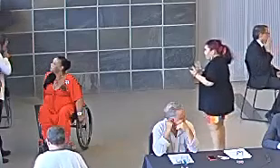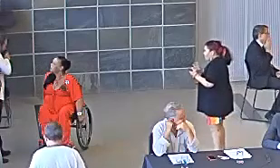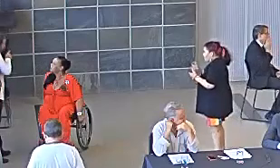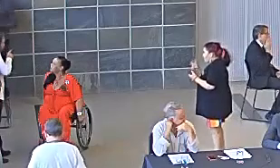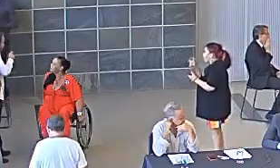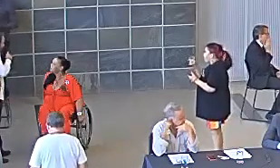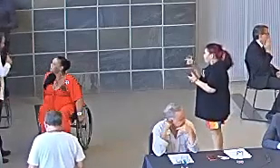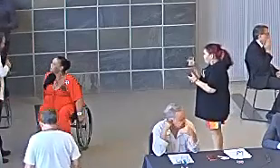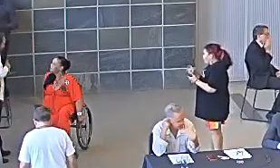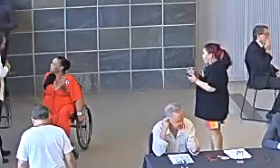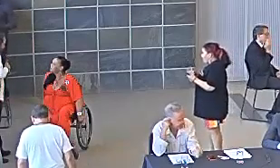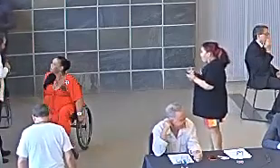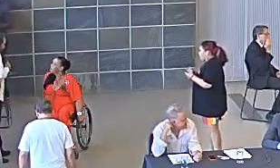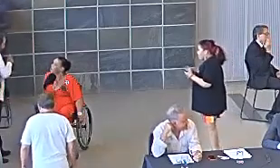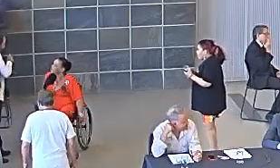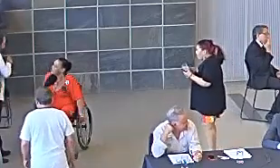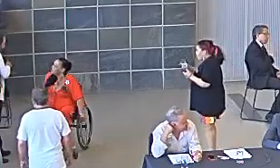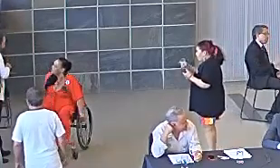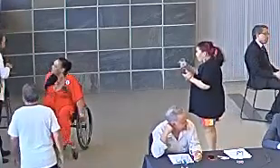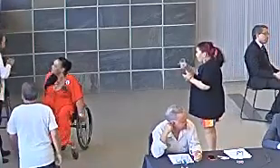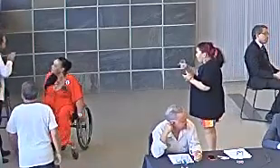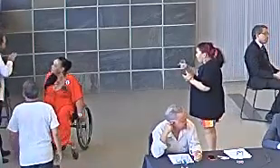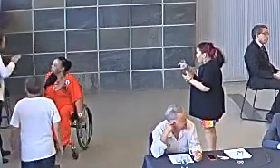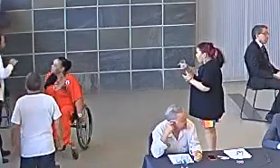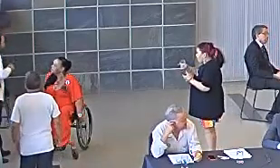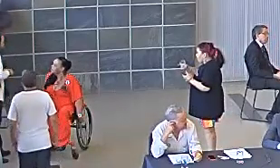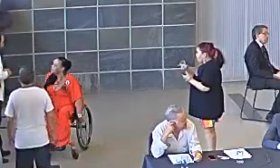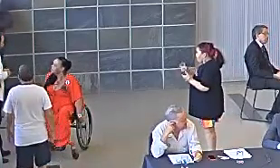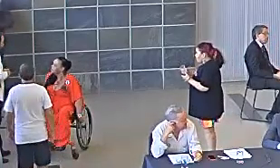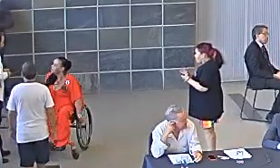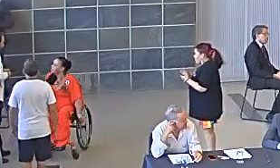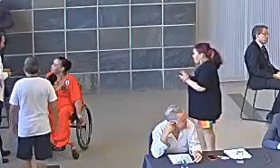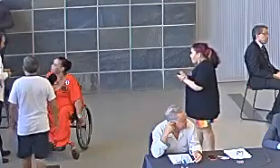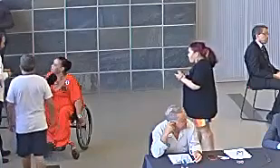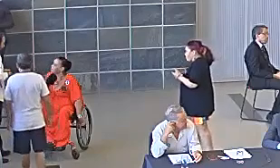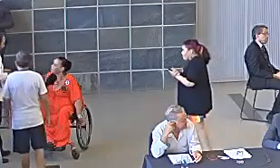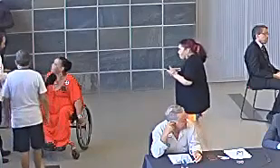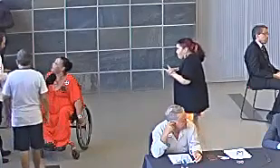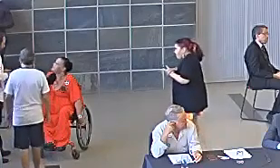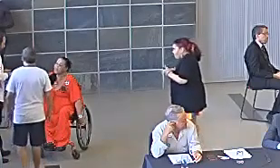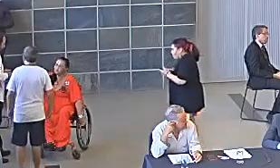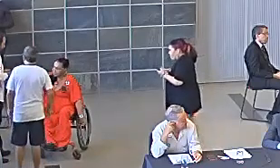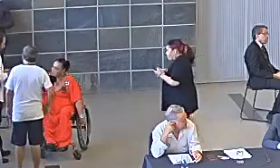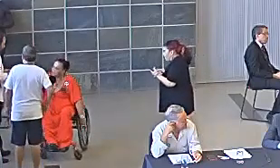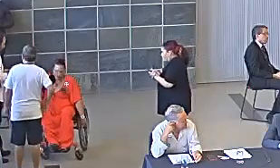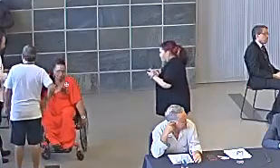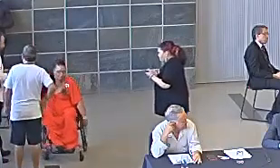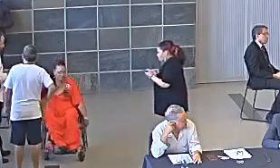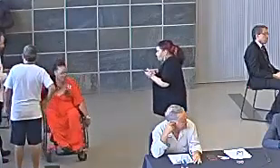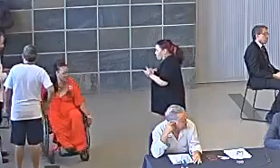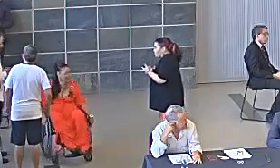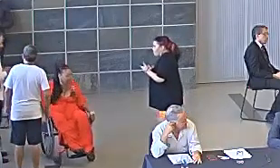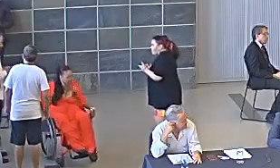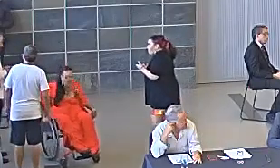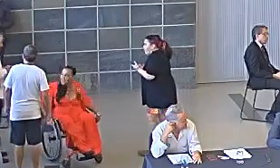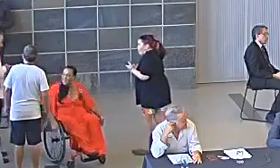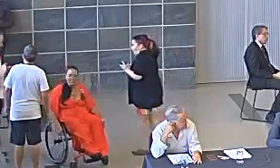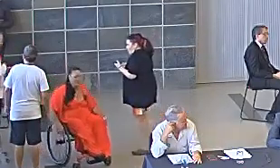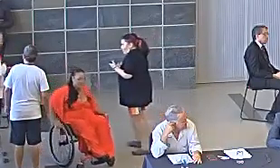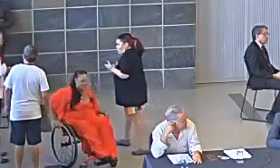o que seria ideal? É a emissão dessa carteira por entidades públicas, por entidades responsáveis